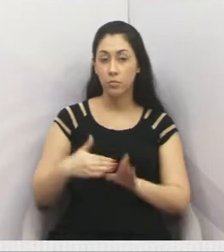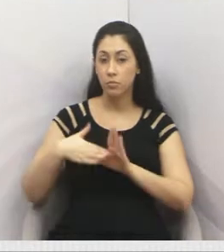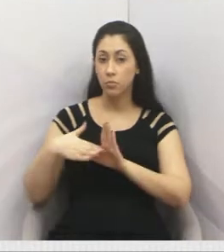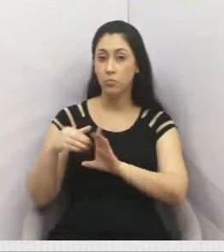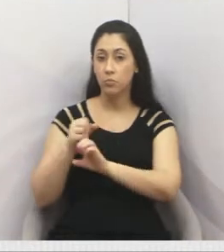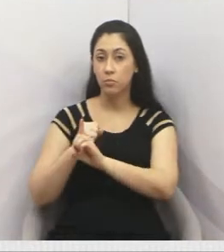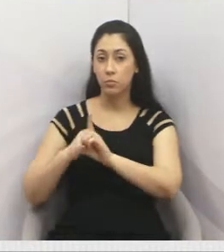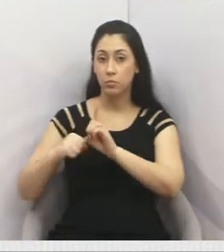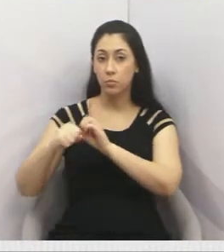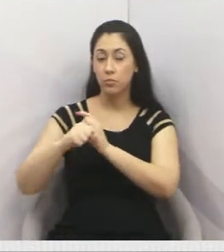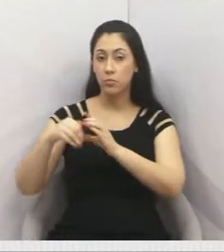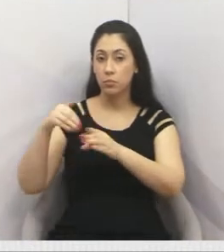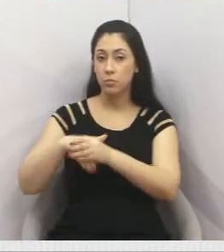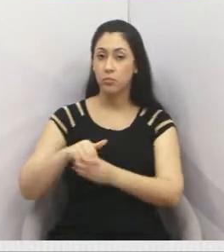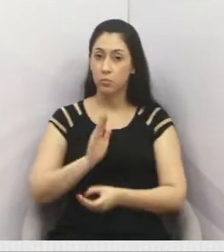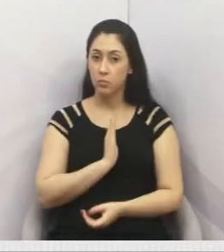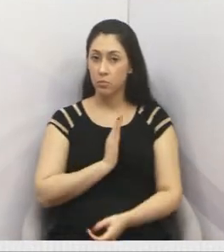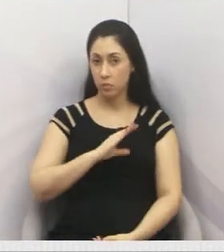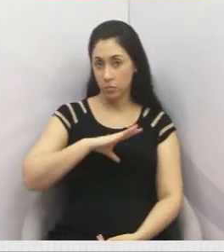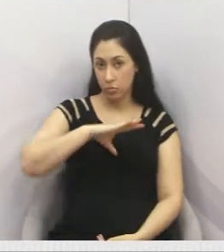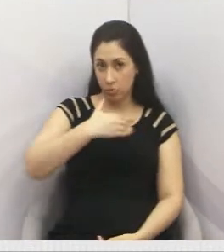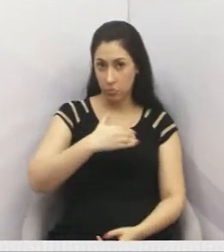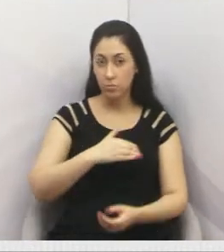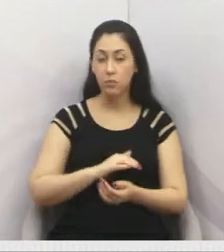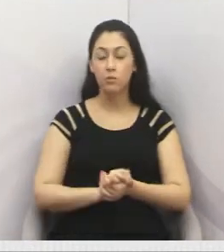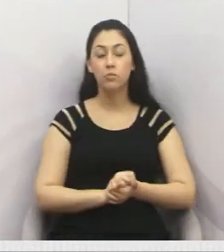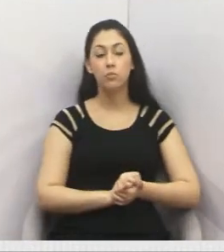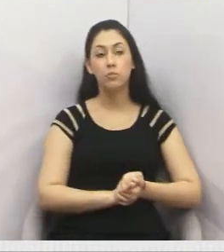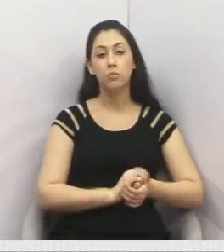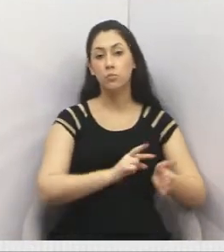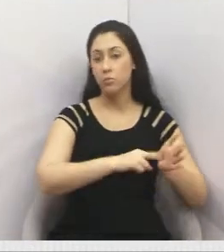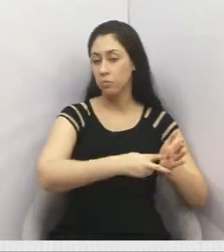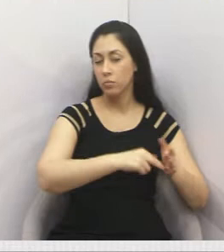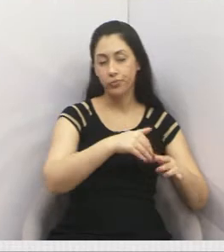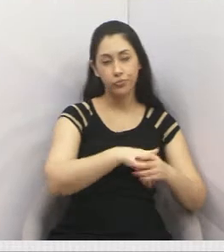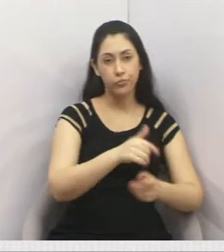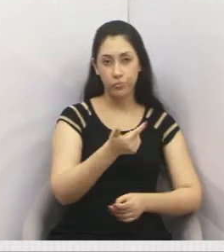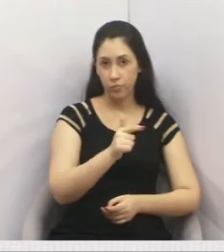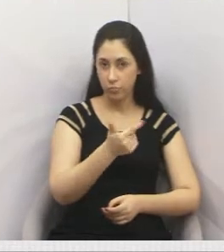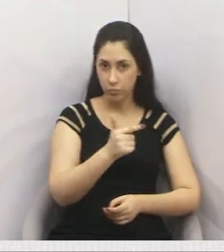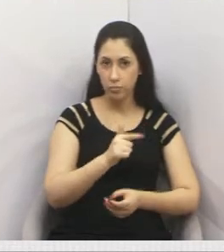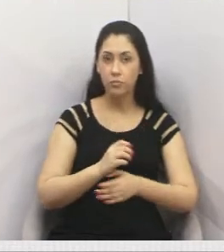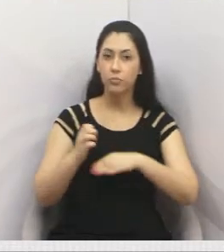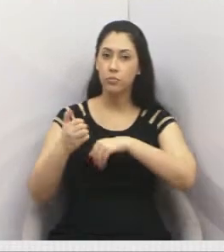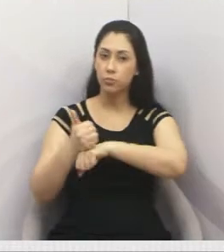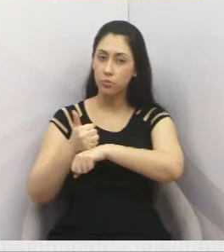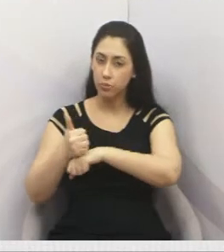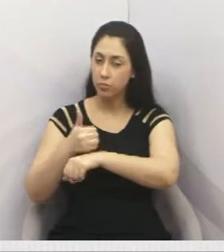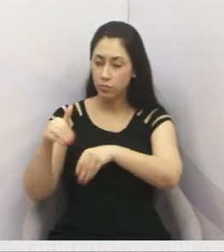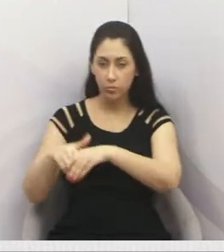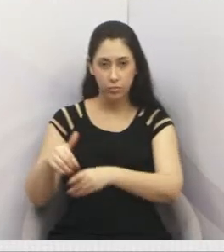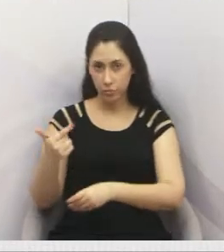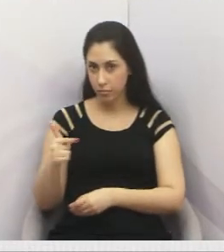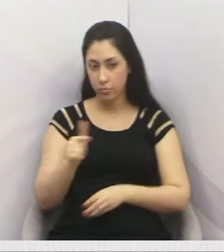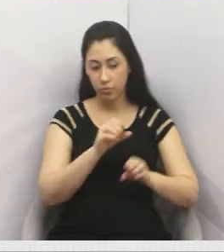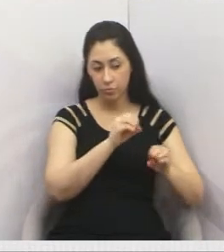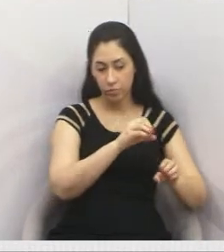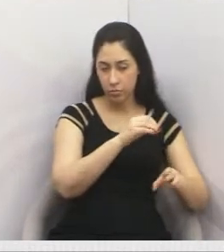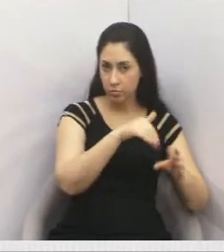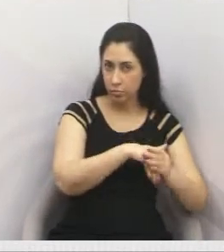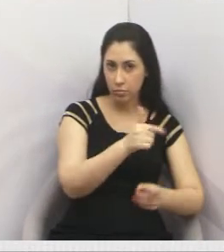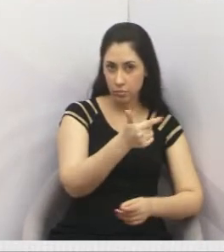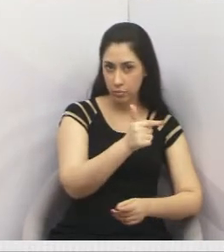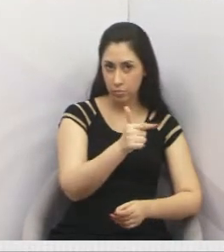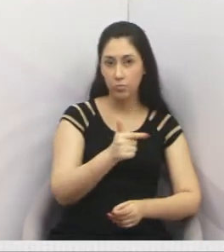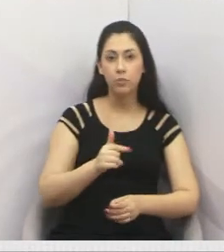Movimentos populares, Quilombo Coração Valente, entidade de classe em branco, empresas ou entidades profissionais em branco, entidades acadêmicas em branco